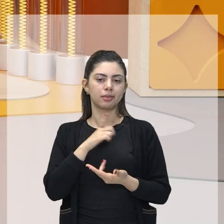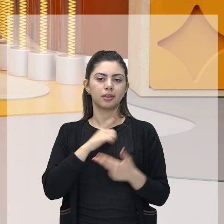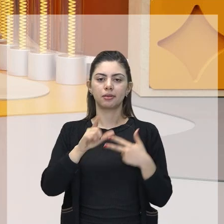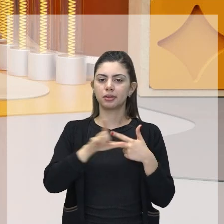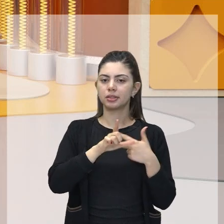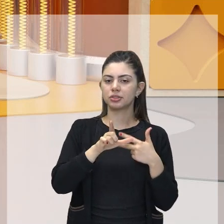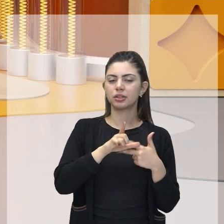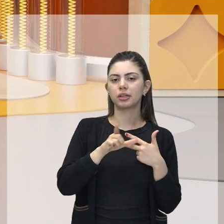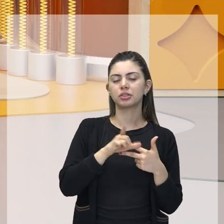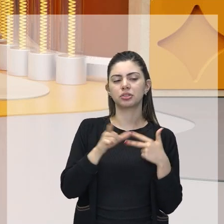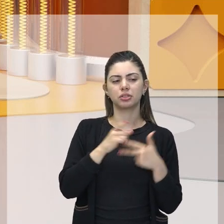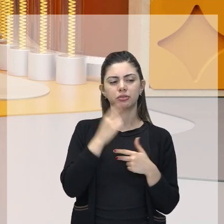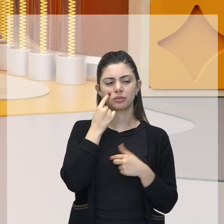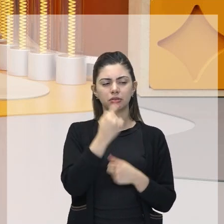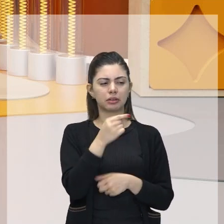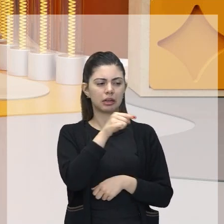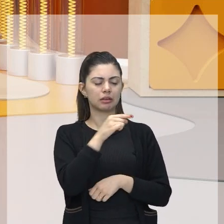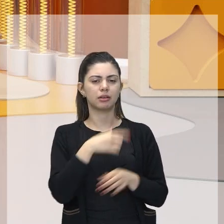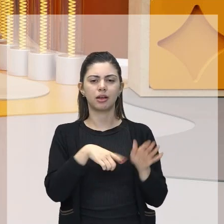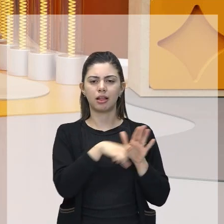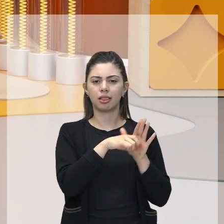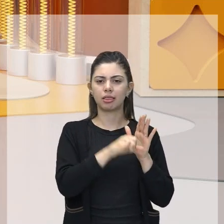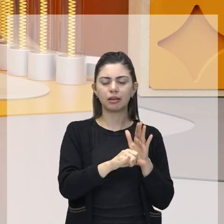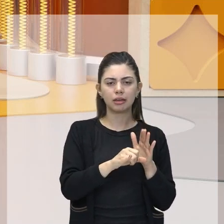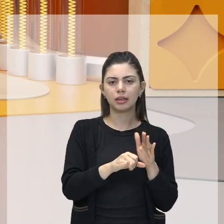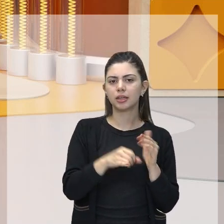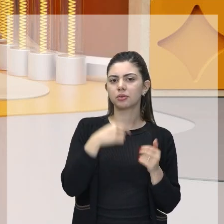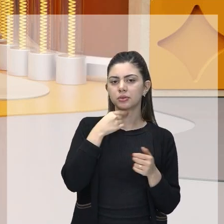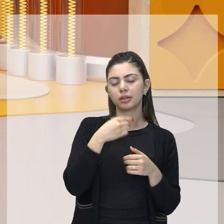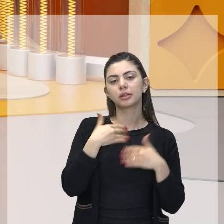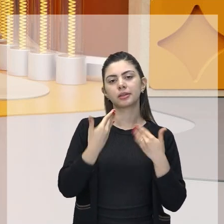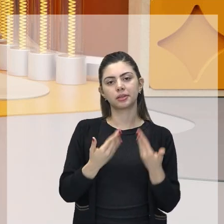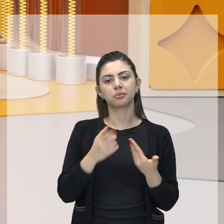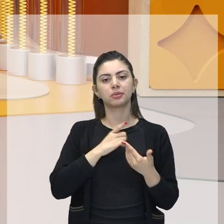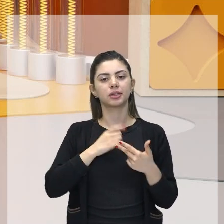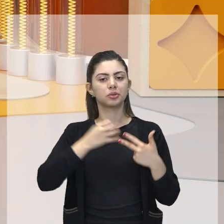ali a lei daquele país, o Poder Judiciário tem aquele poder ali de